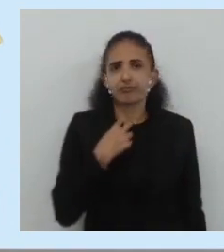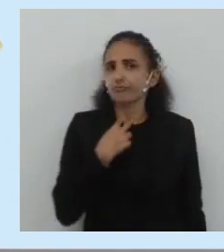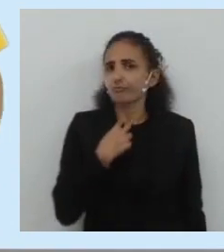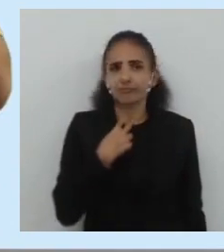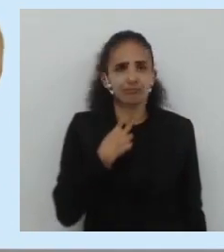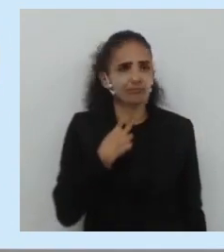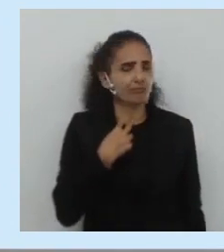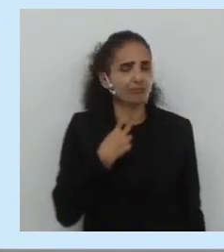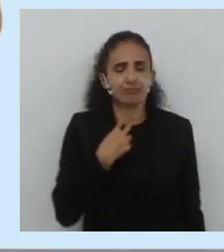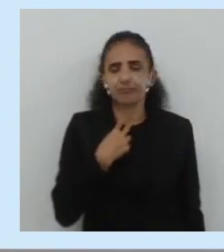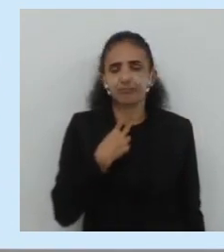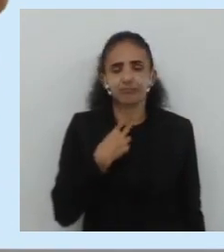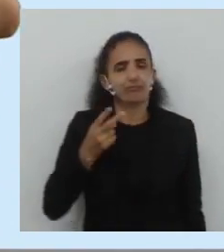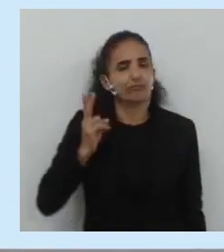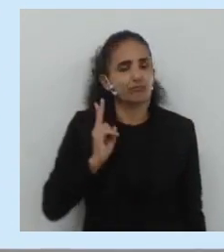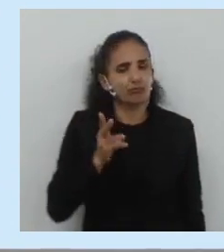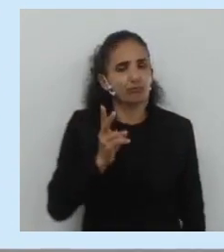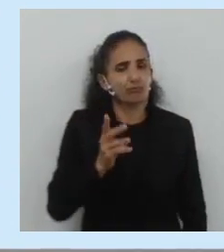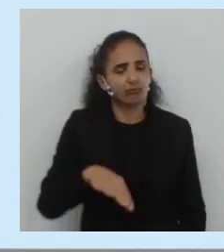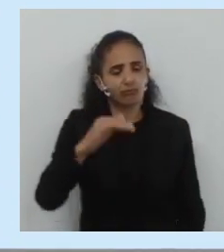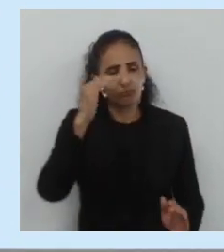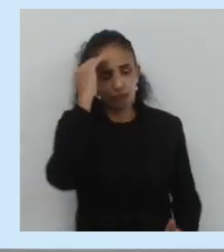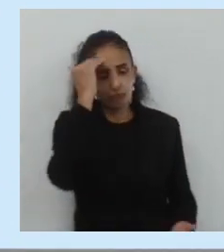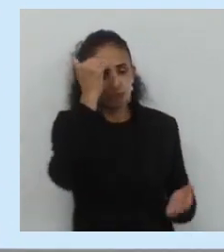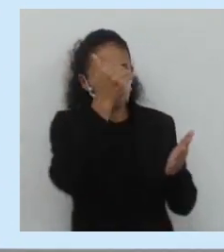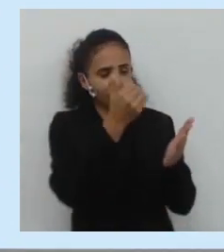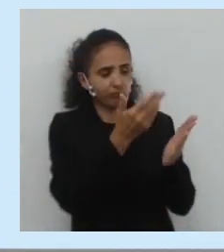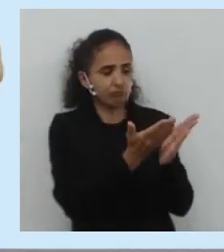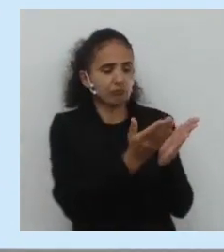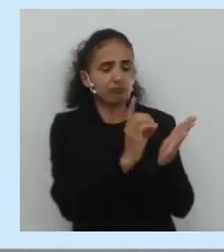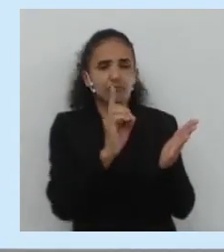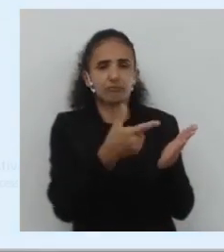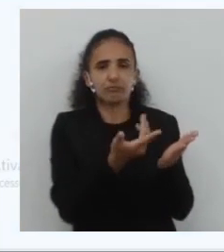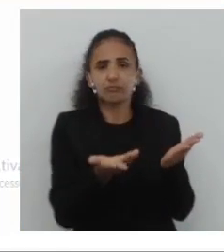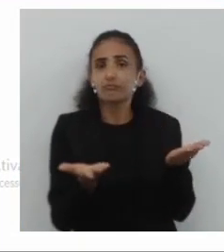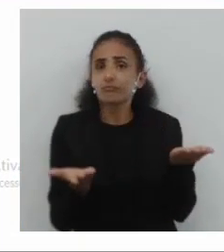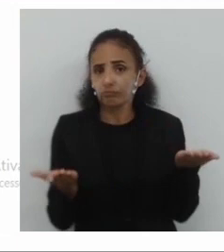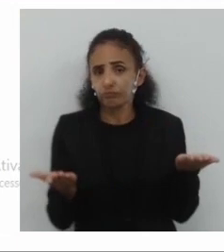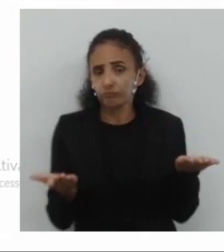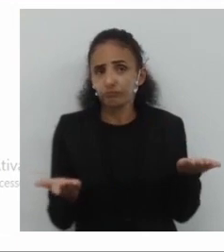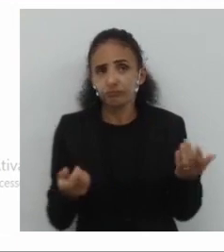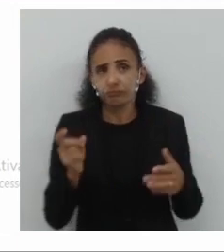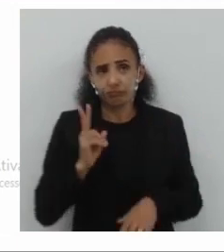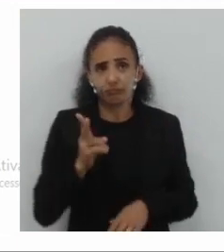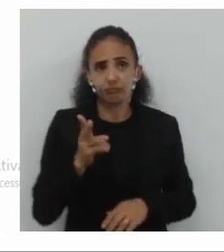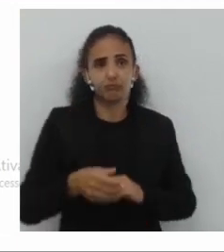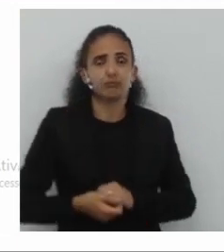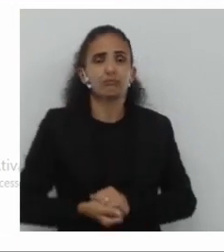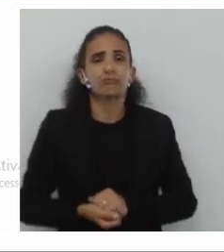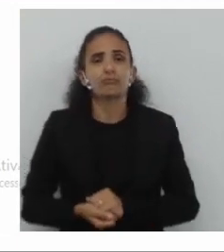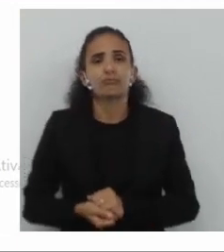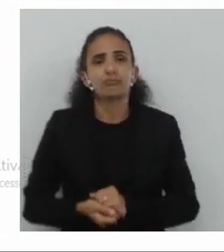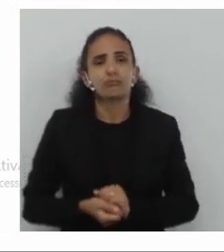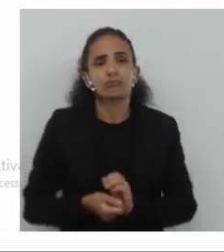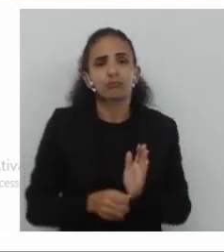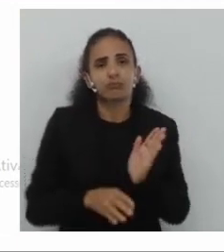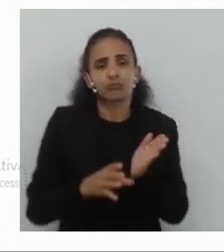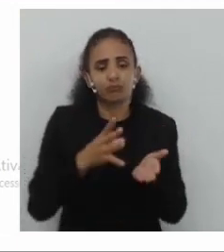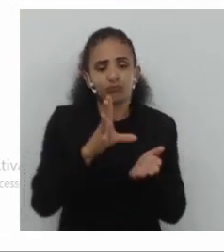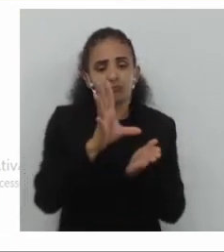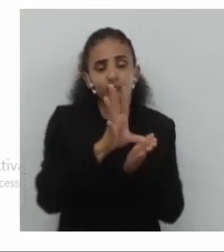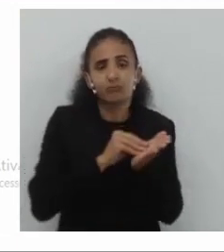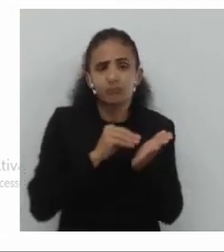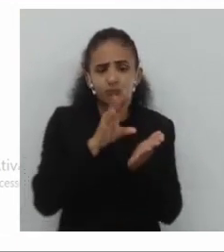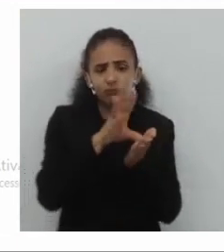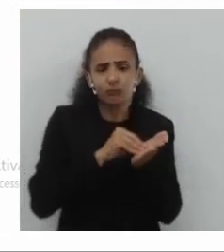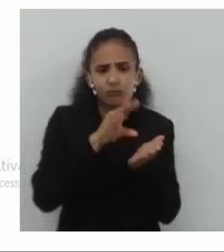colocar. É importante ser fiel às ideias do autor. Atenção, vamos ver aqui. Copiar partes do